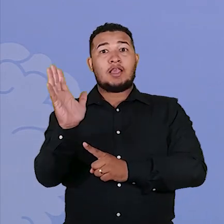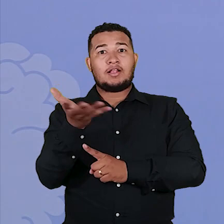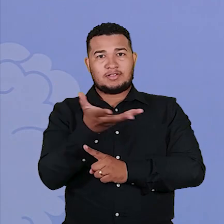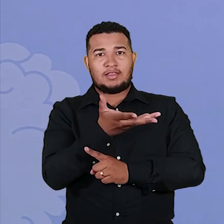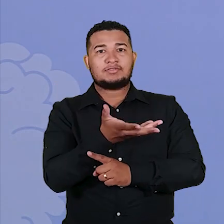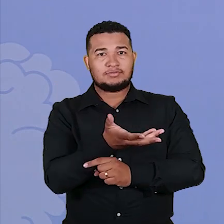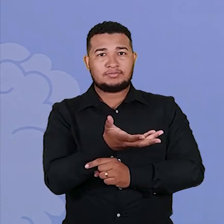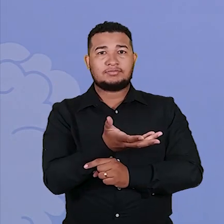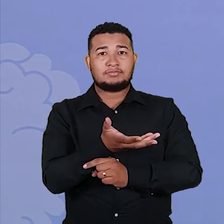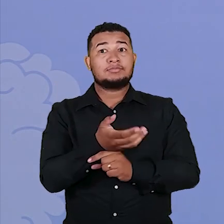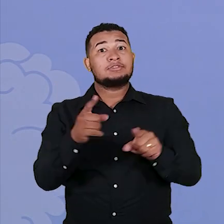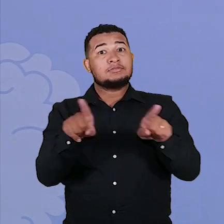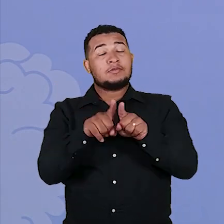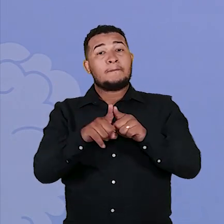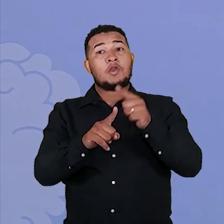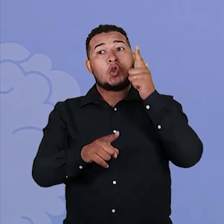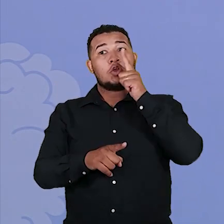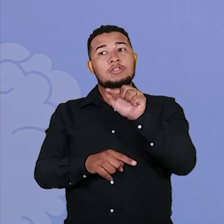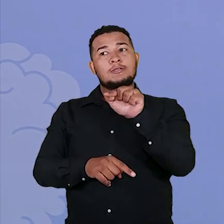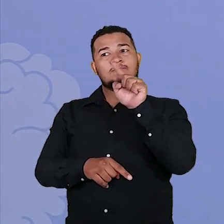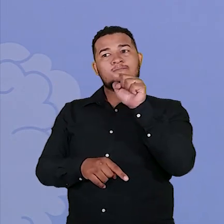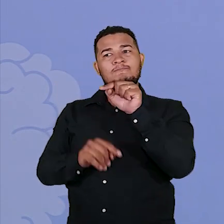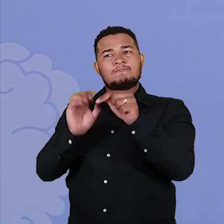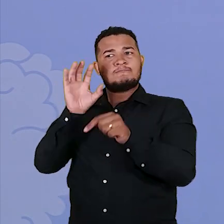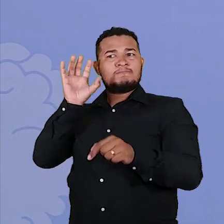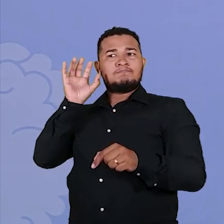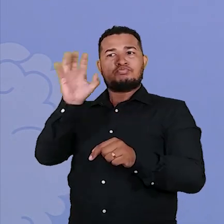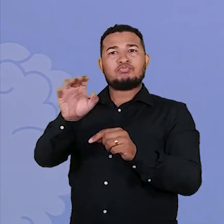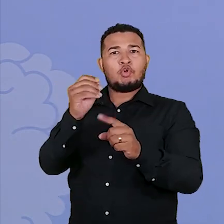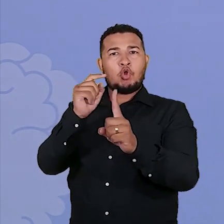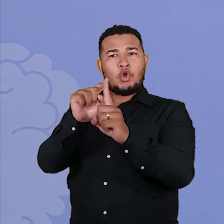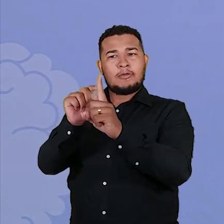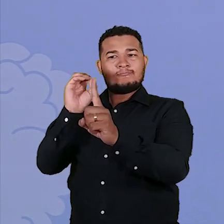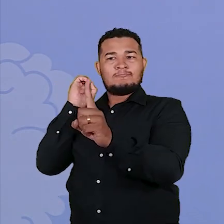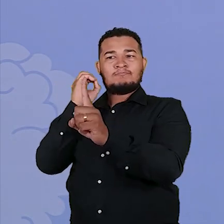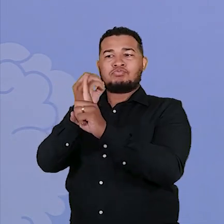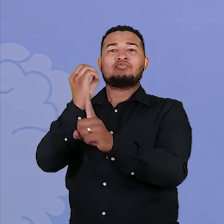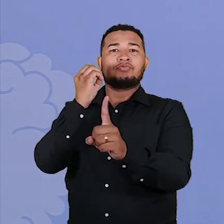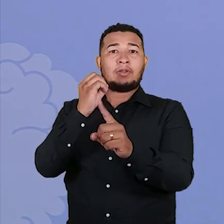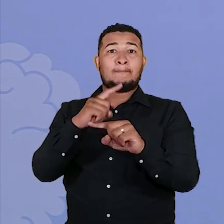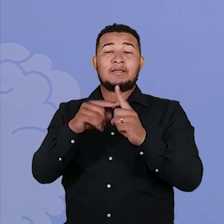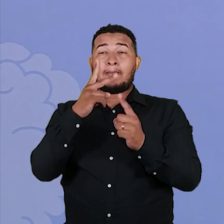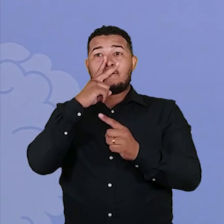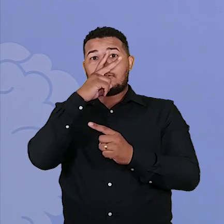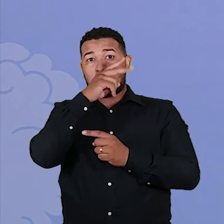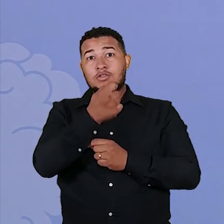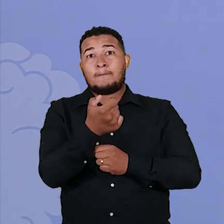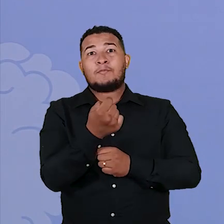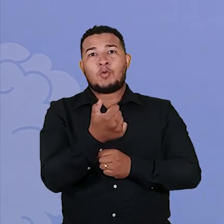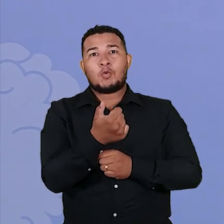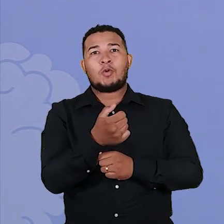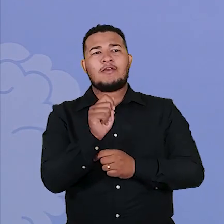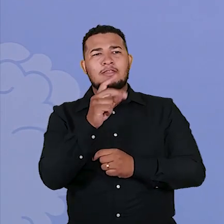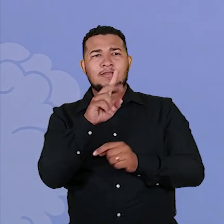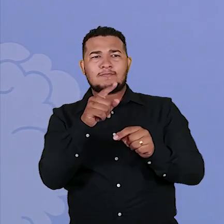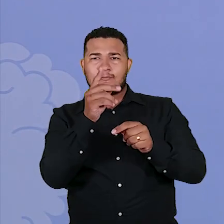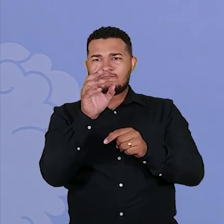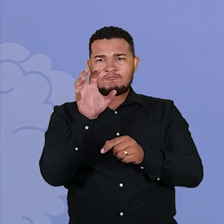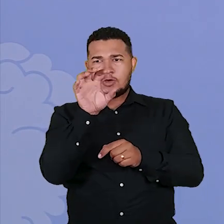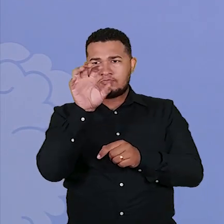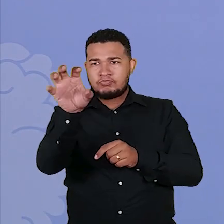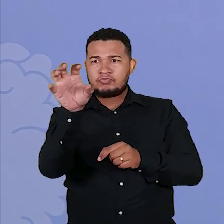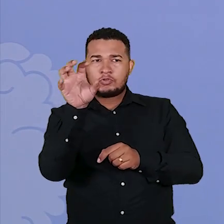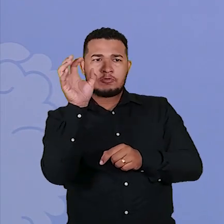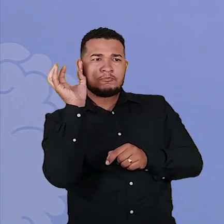aceleração e consegui acertar o seu coleguinha dá uma boa mas você precisa ser uma força menor e você vai dar o